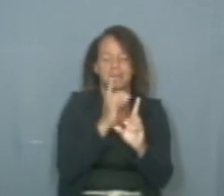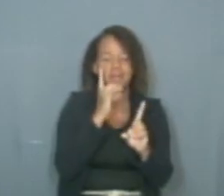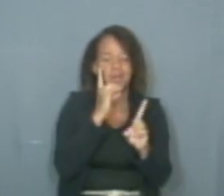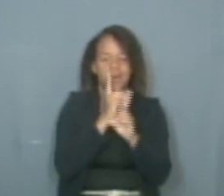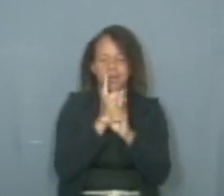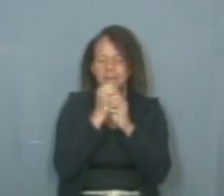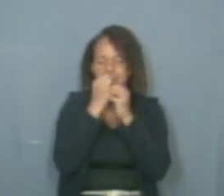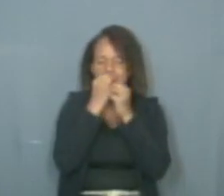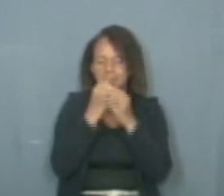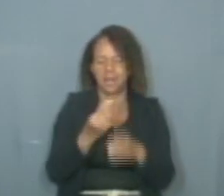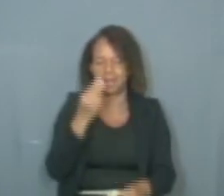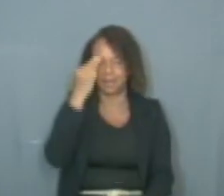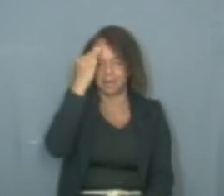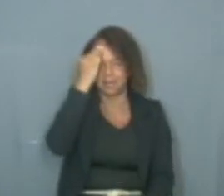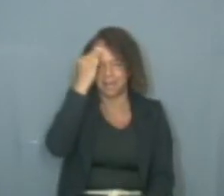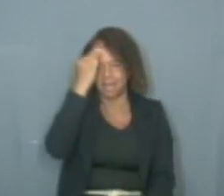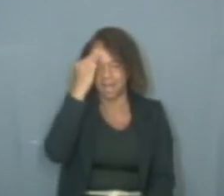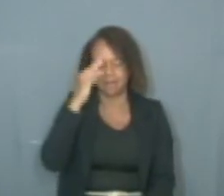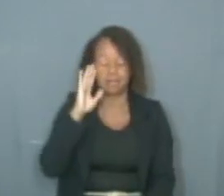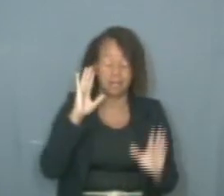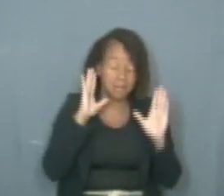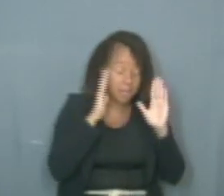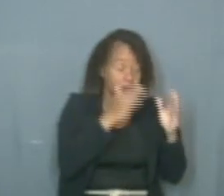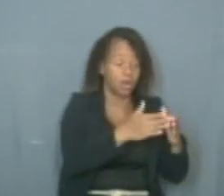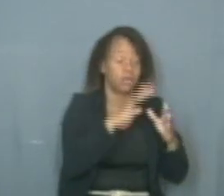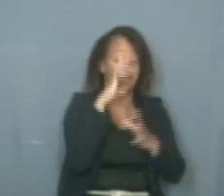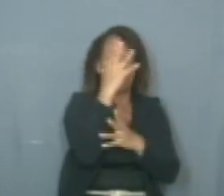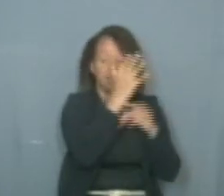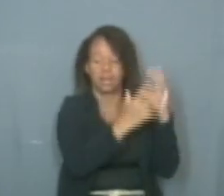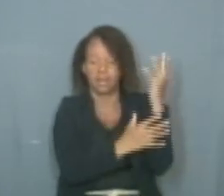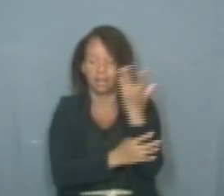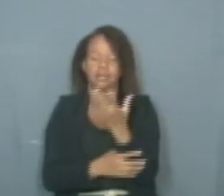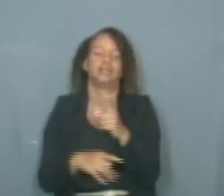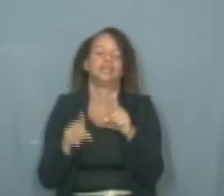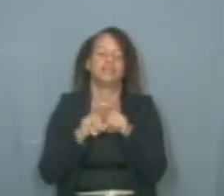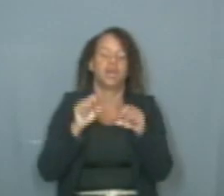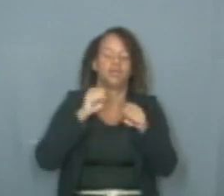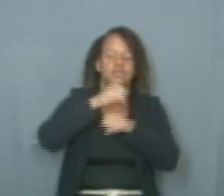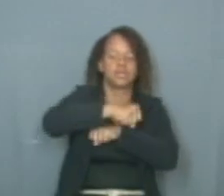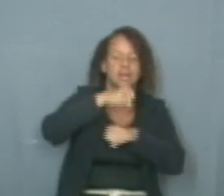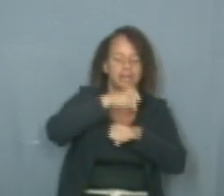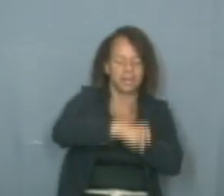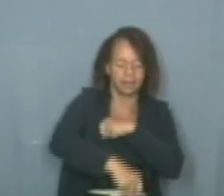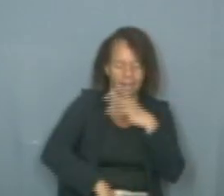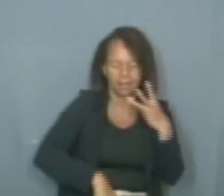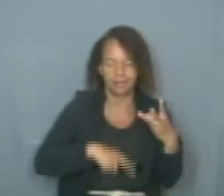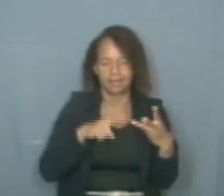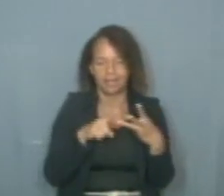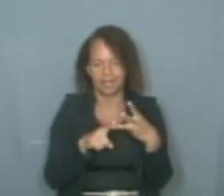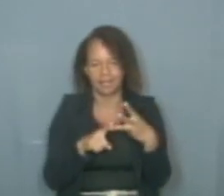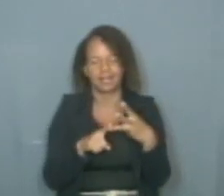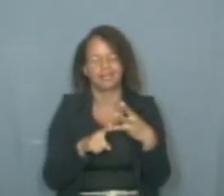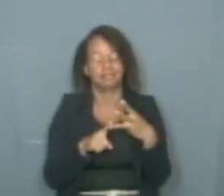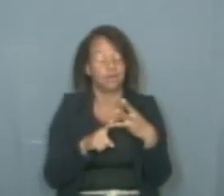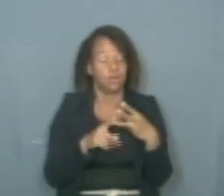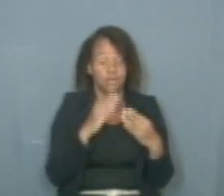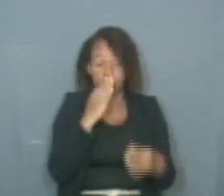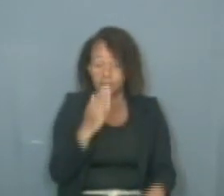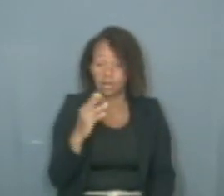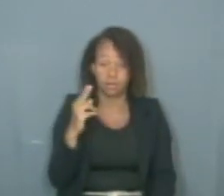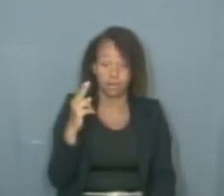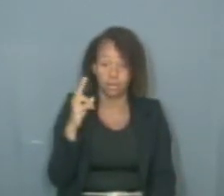memoráveis em prol do meio ambiente, em prol da sustentabilidade, enfrentando a